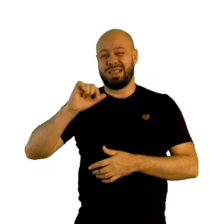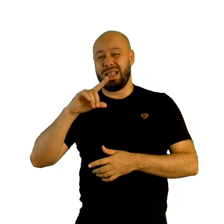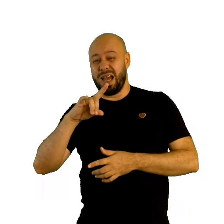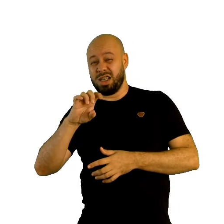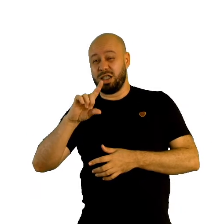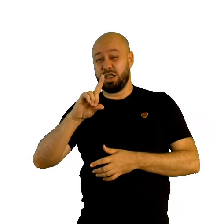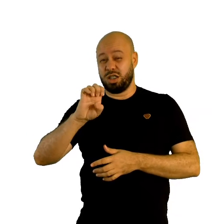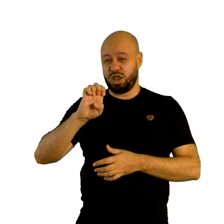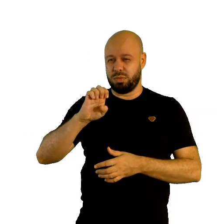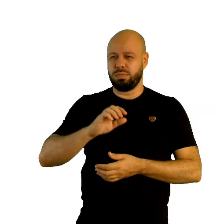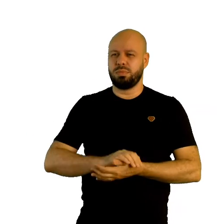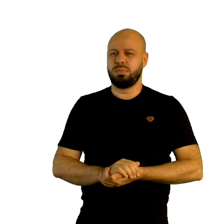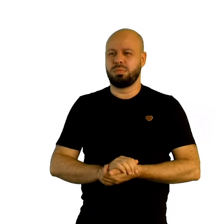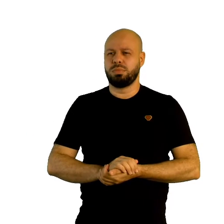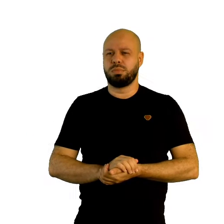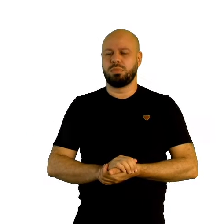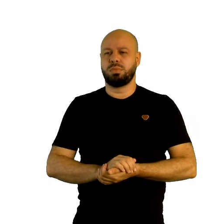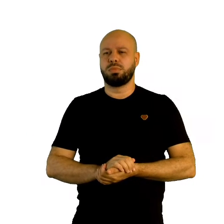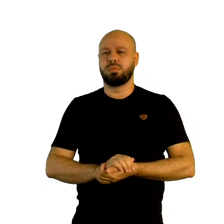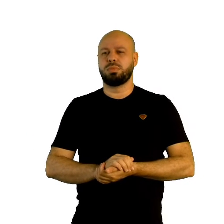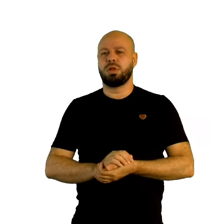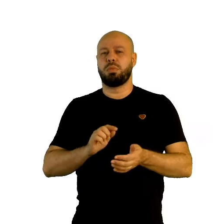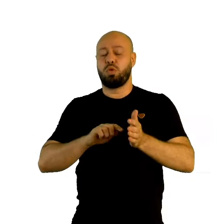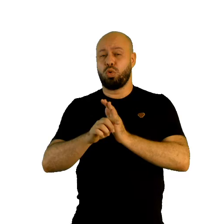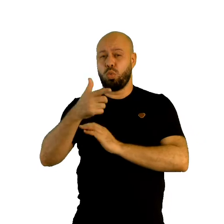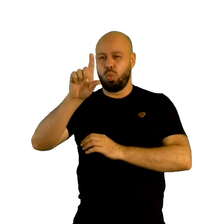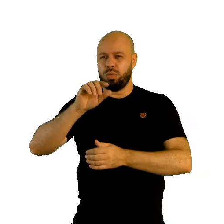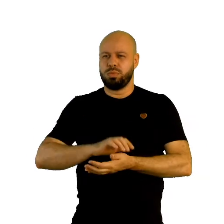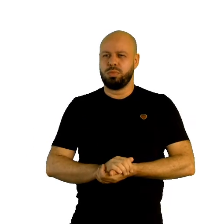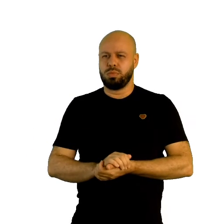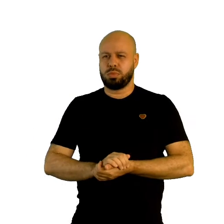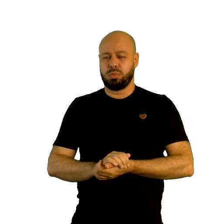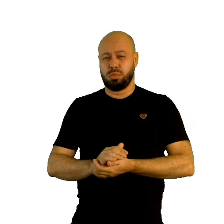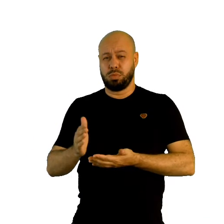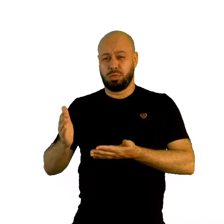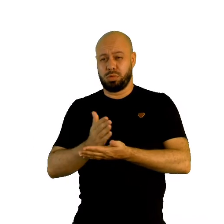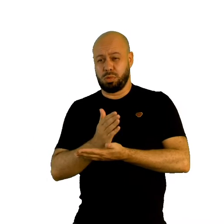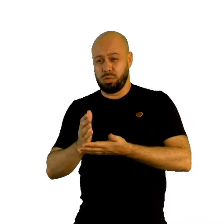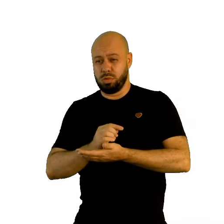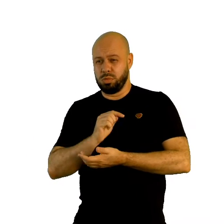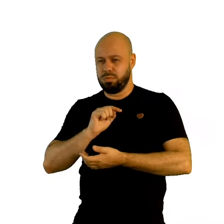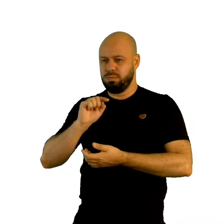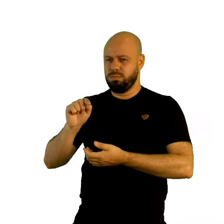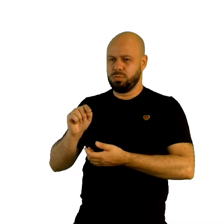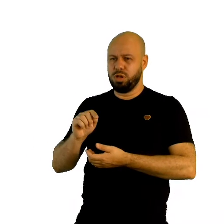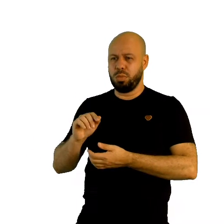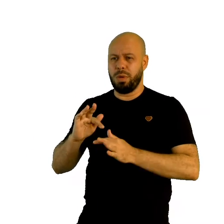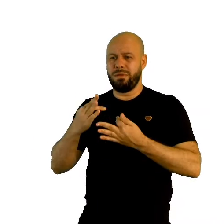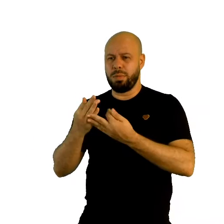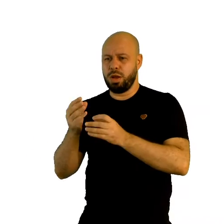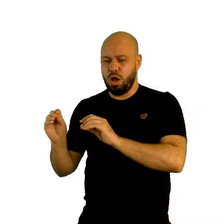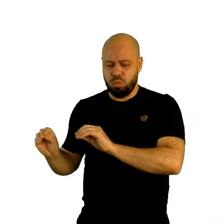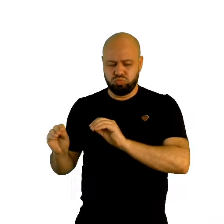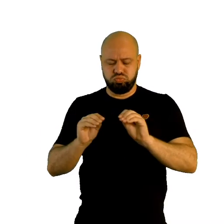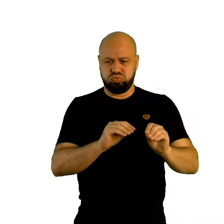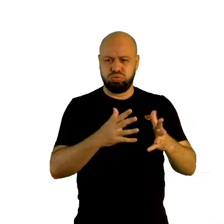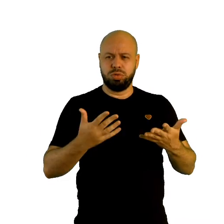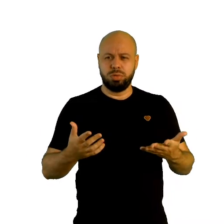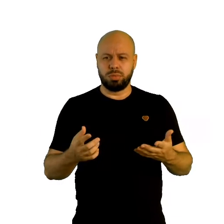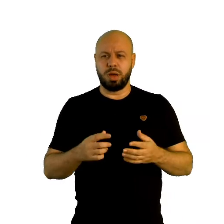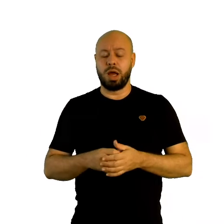caos urbano estão fazendo o caminho inverso. A conjunção em destaque dá a ideia de que esse